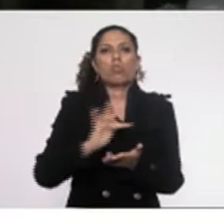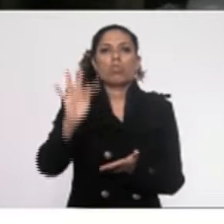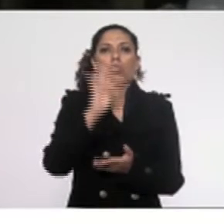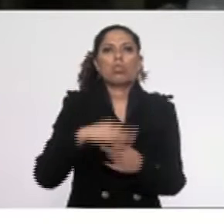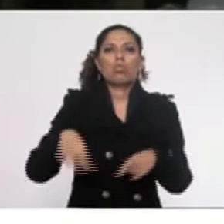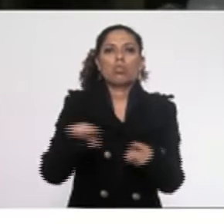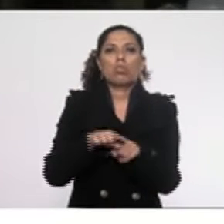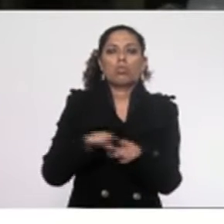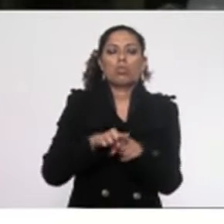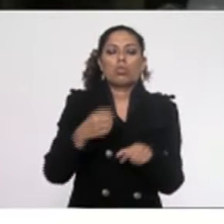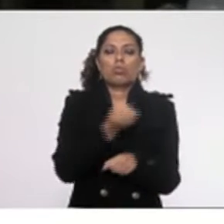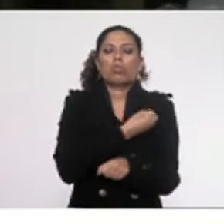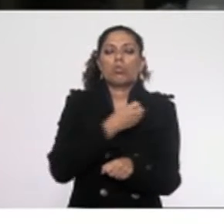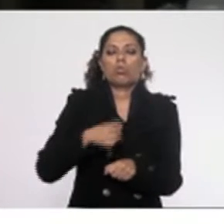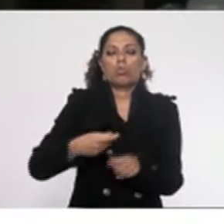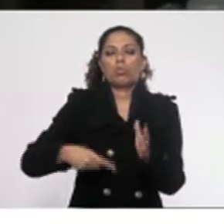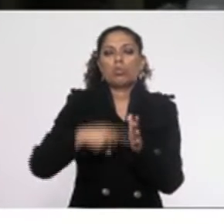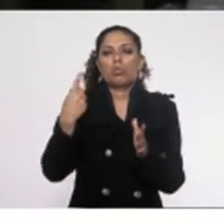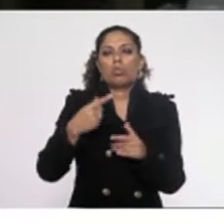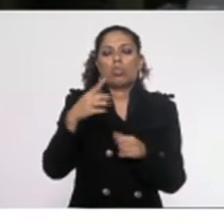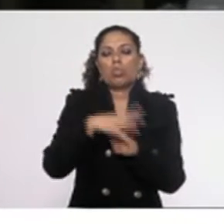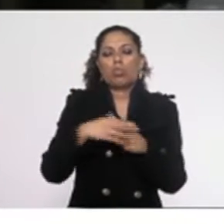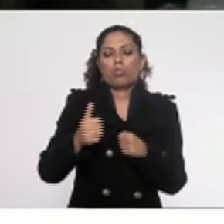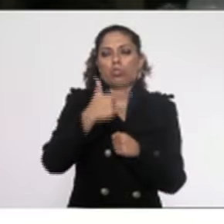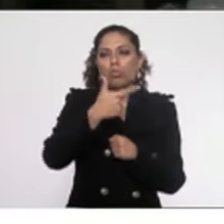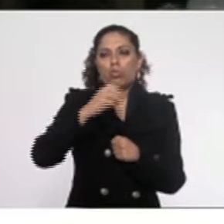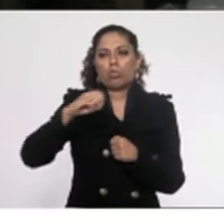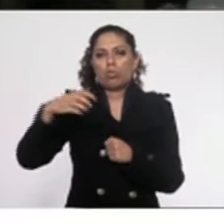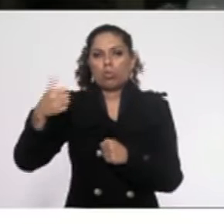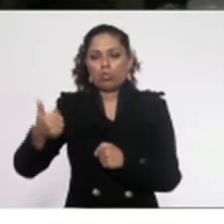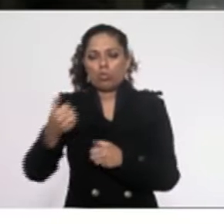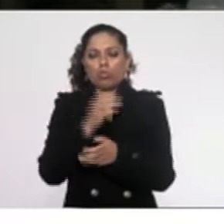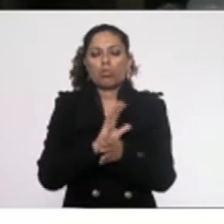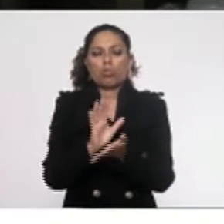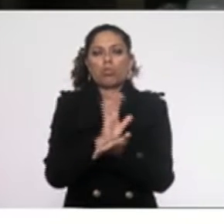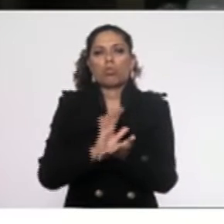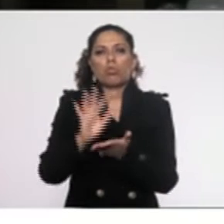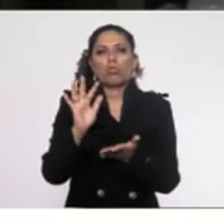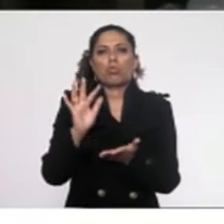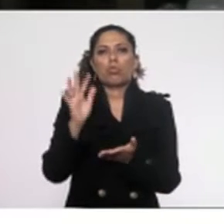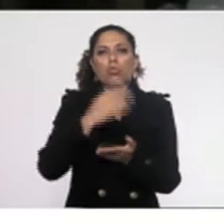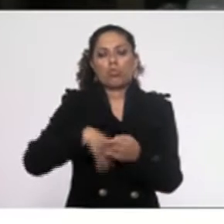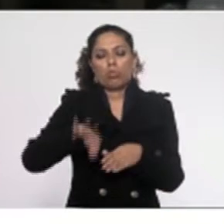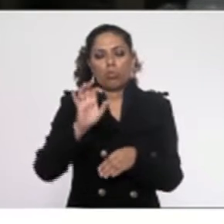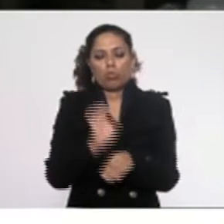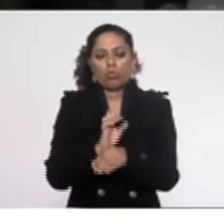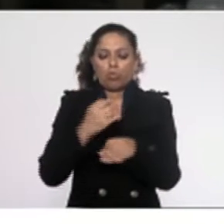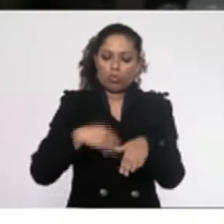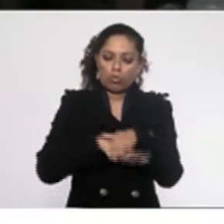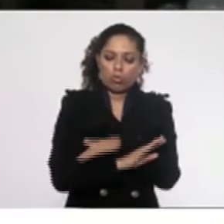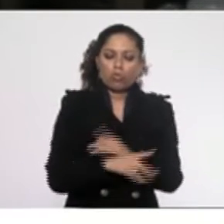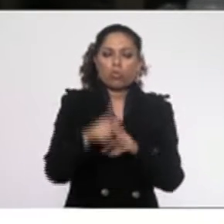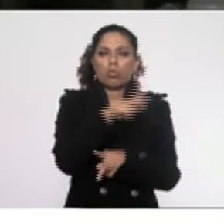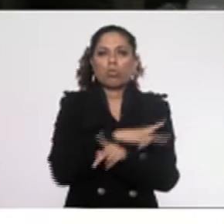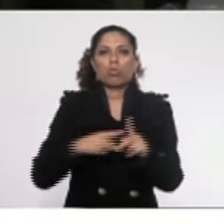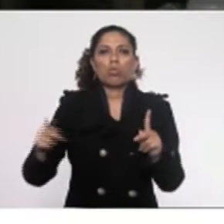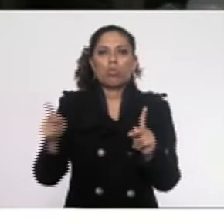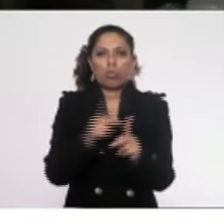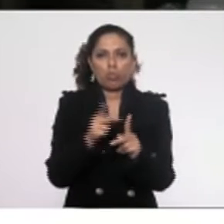e do inciso 1º do artigo 201 da Constituição Estadual, como receita do Fundo Único do Rio